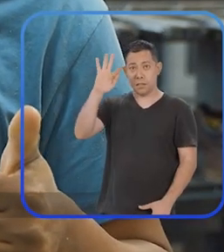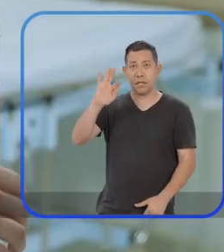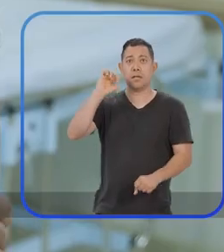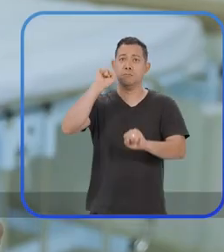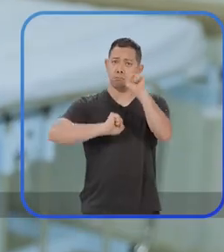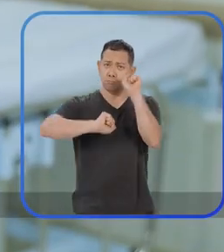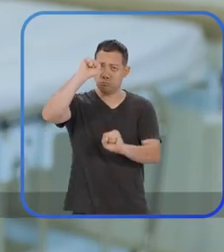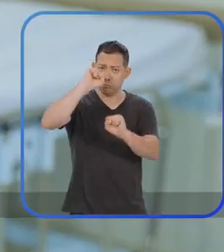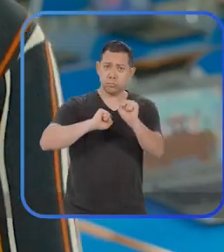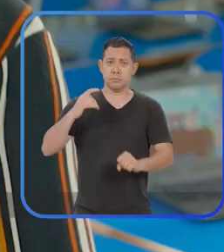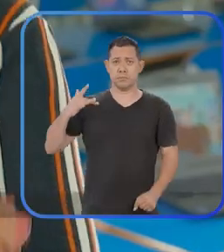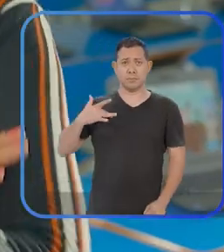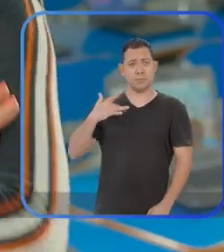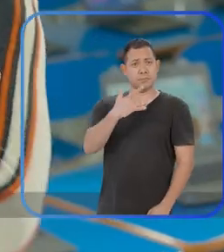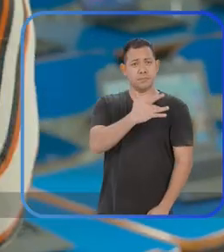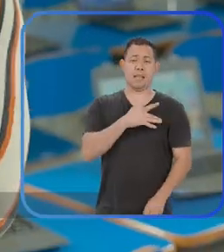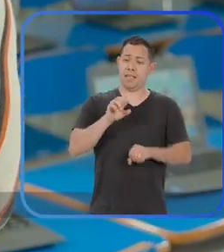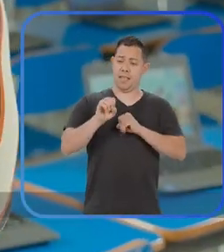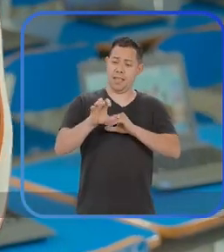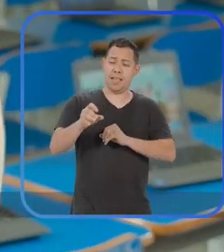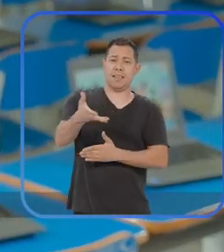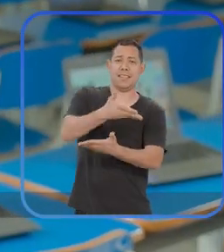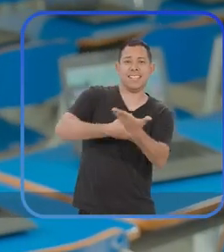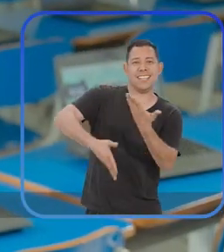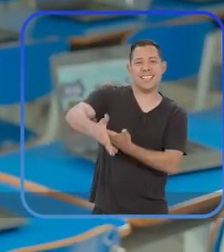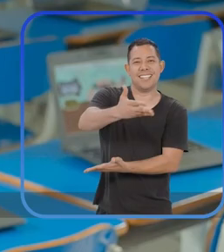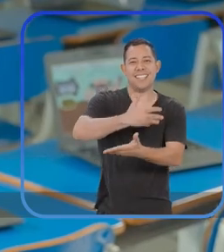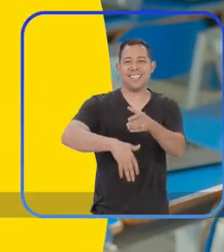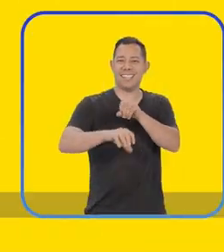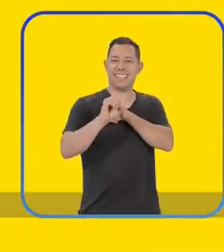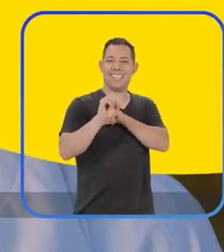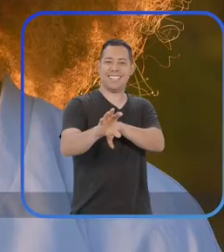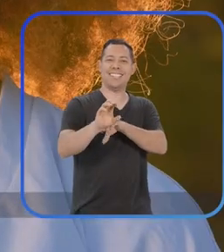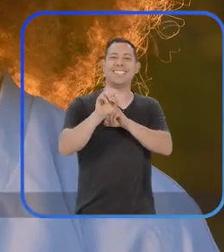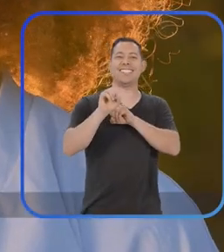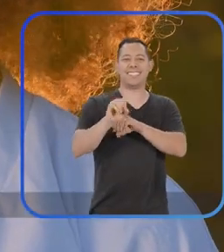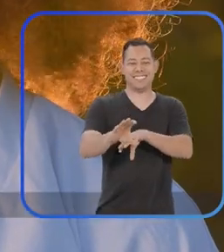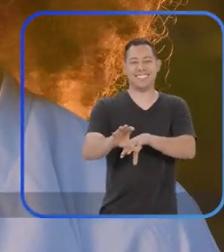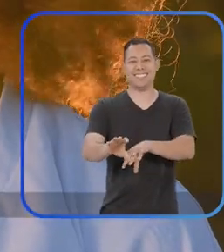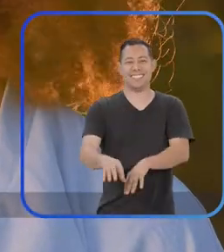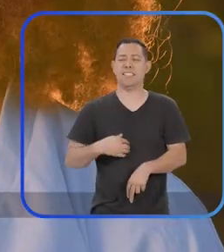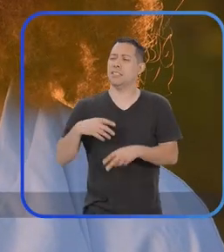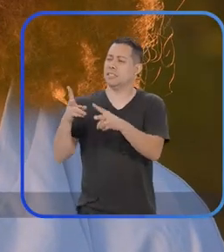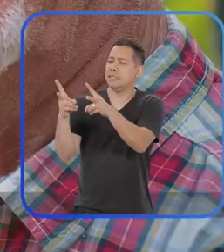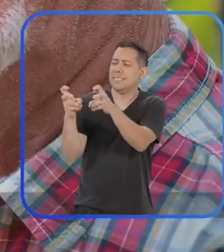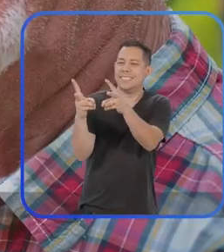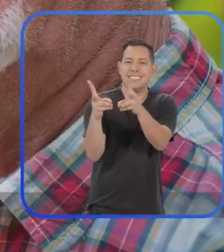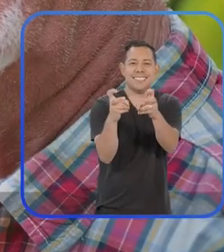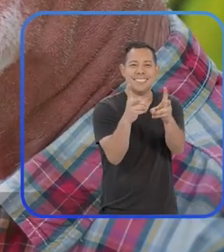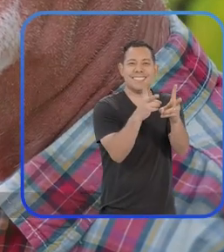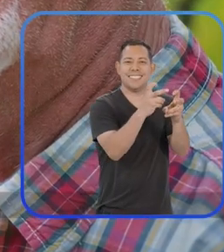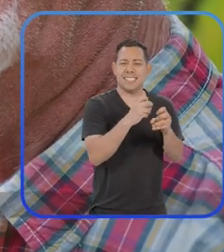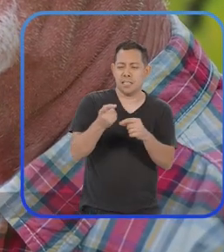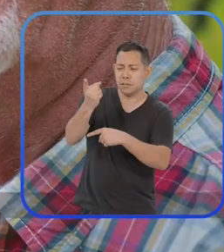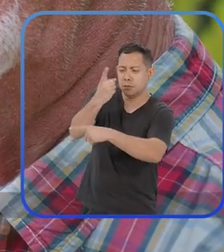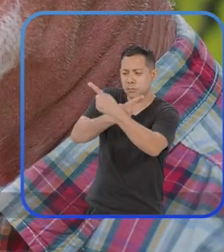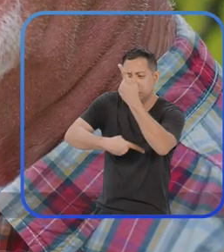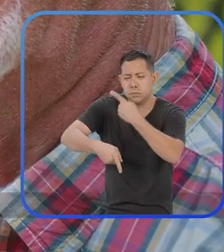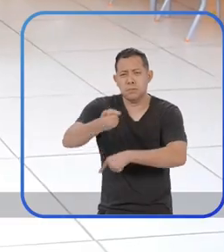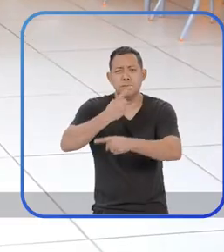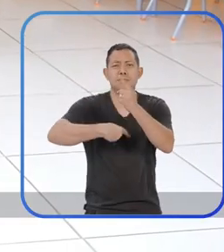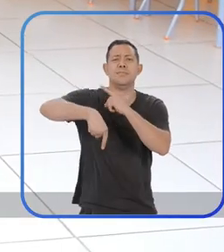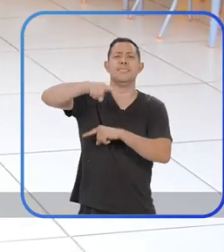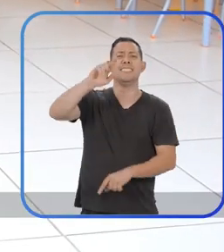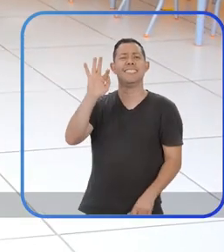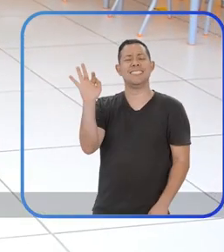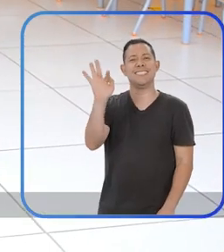indústria, saúde e educação. Olhou pro lado, viu como evoluiu.